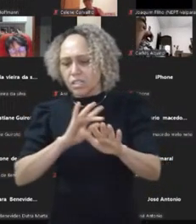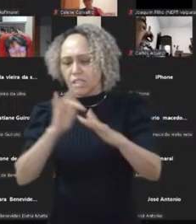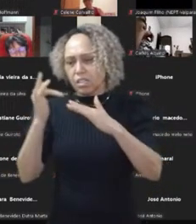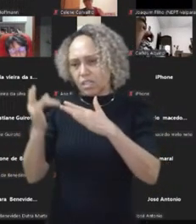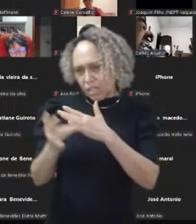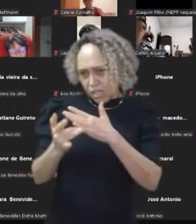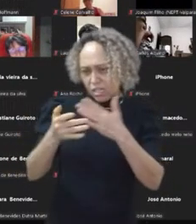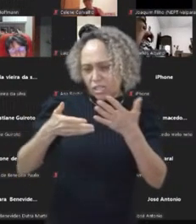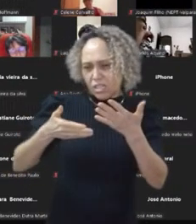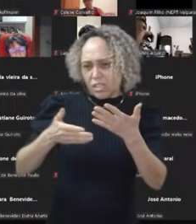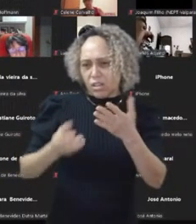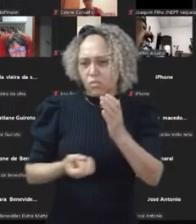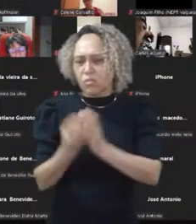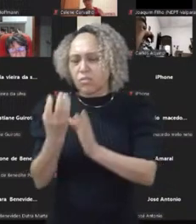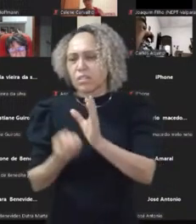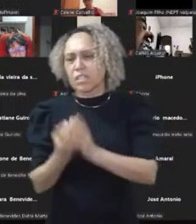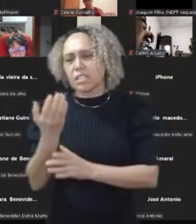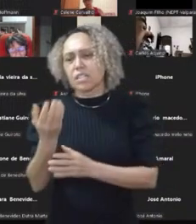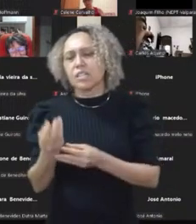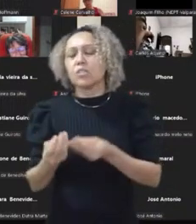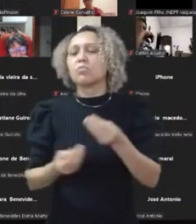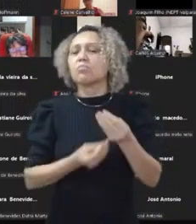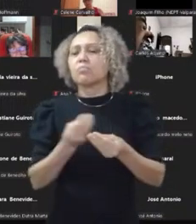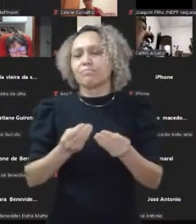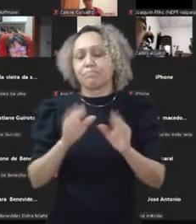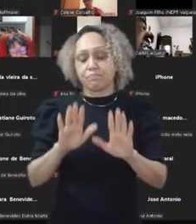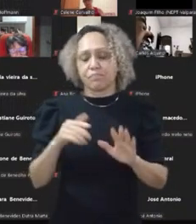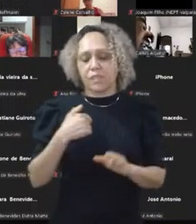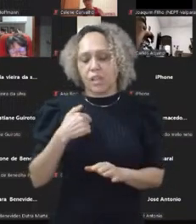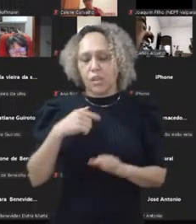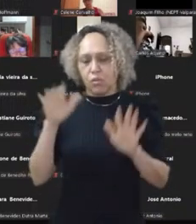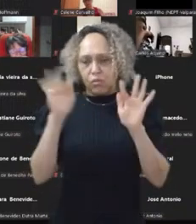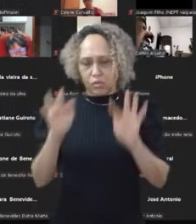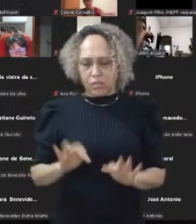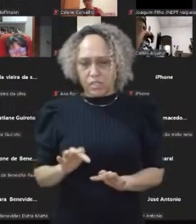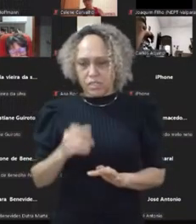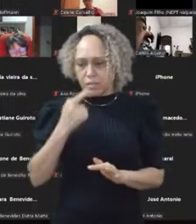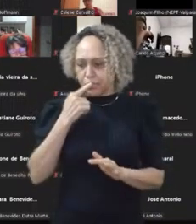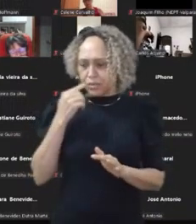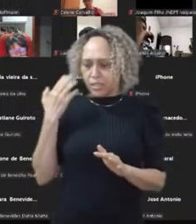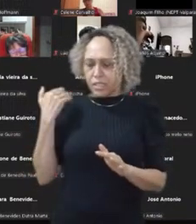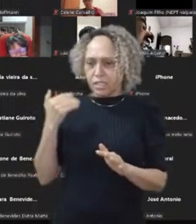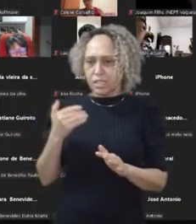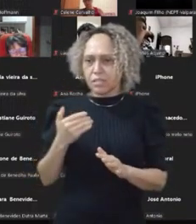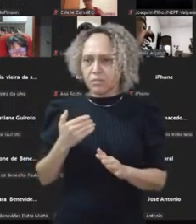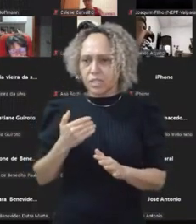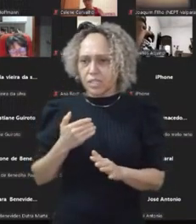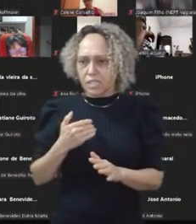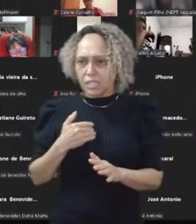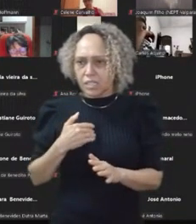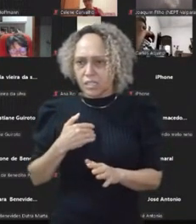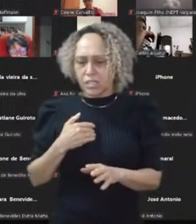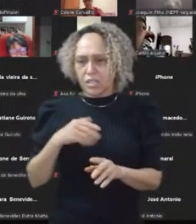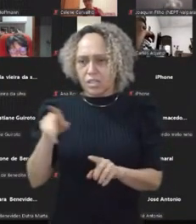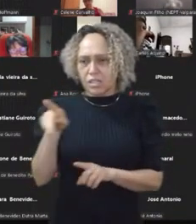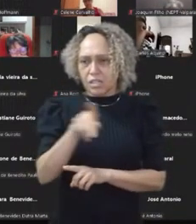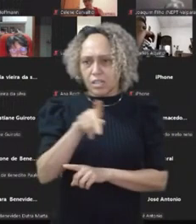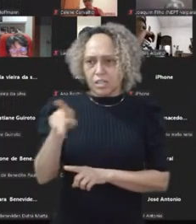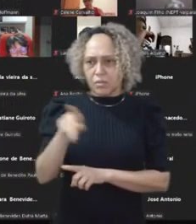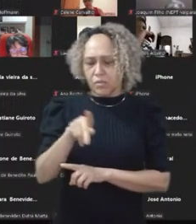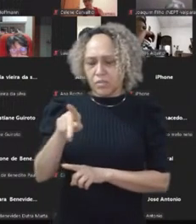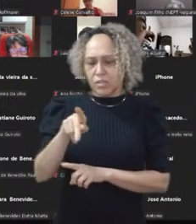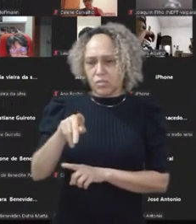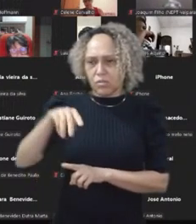aí eh fico feliz que recentemente viralizou uma Fala da professora Marilena